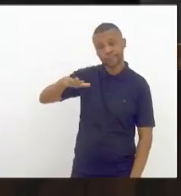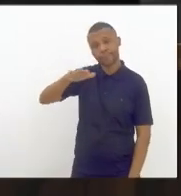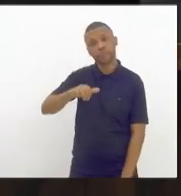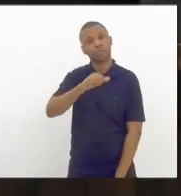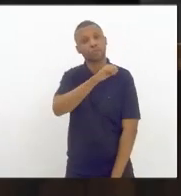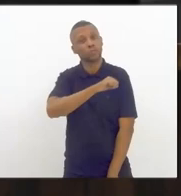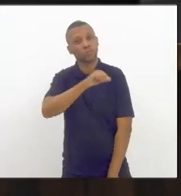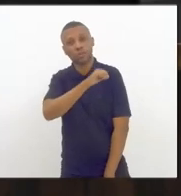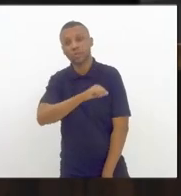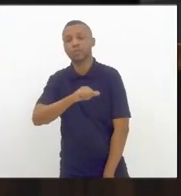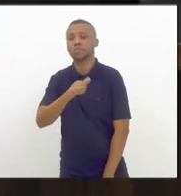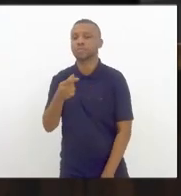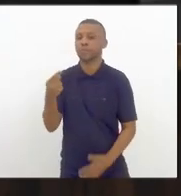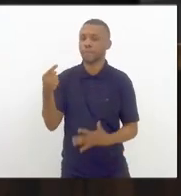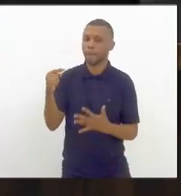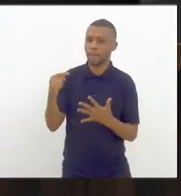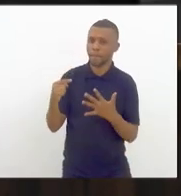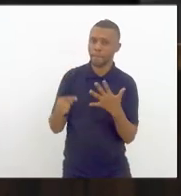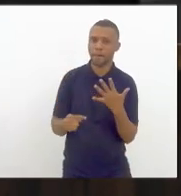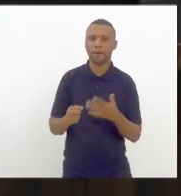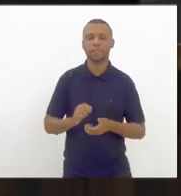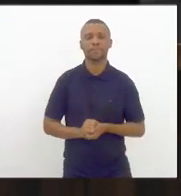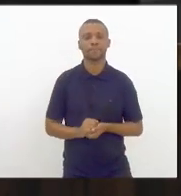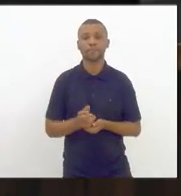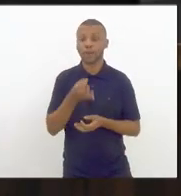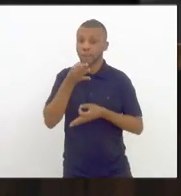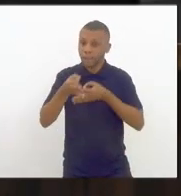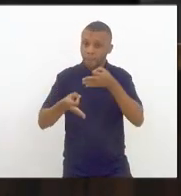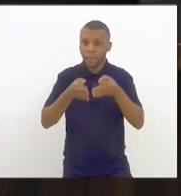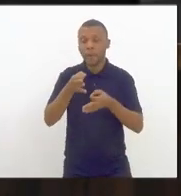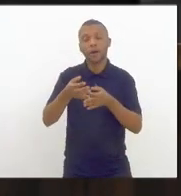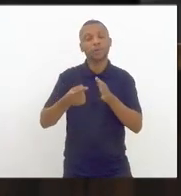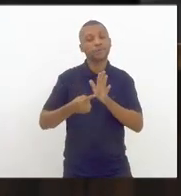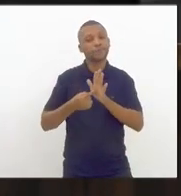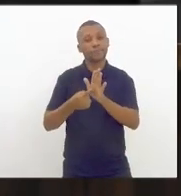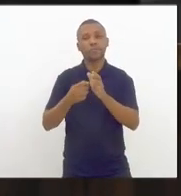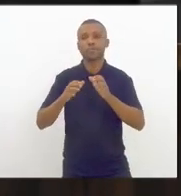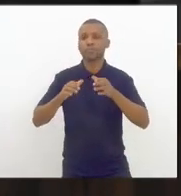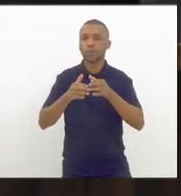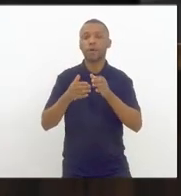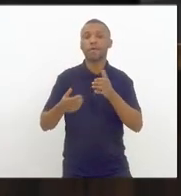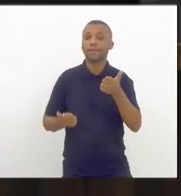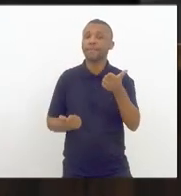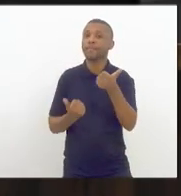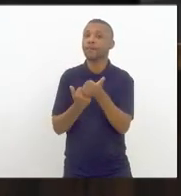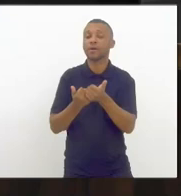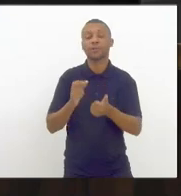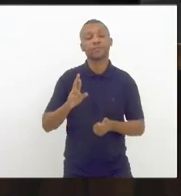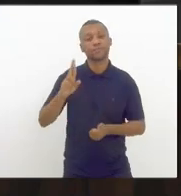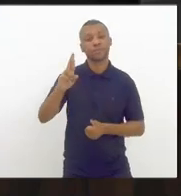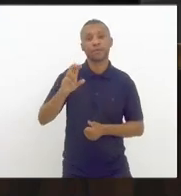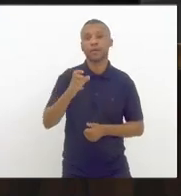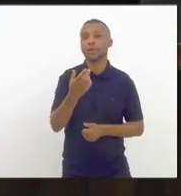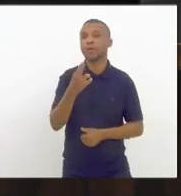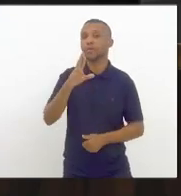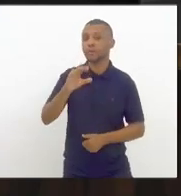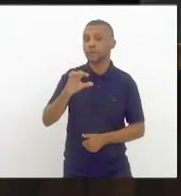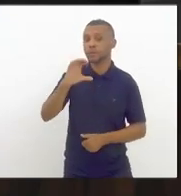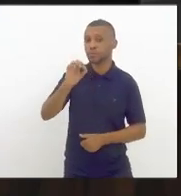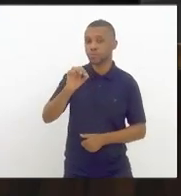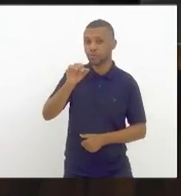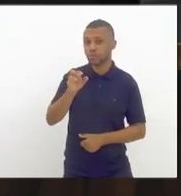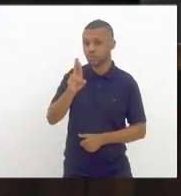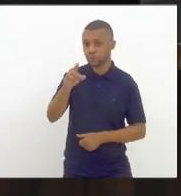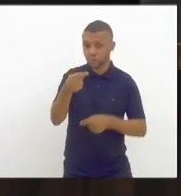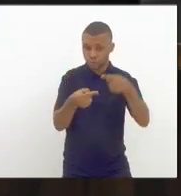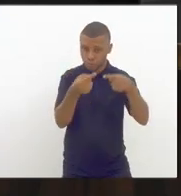do Rio de Janeiro e da outras providências. Parecer da Comissão de Indicações Legislativas, favorável com emenda. Relator, deputado Eurico Júnior. Em discussão, não